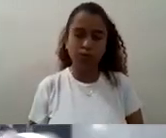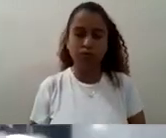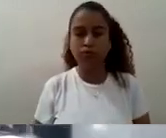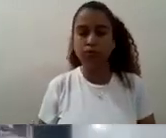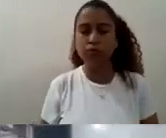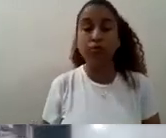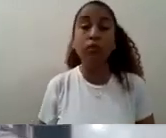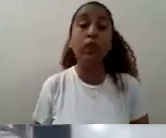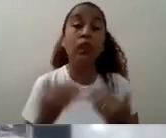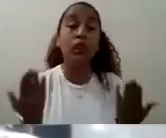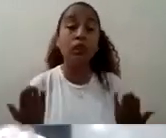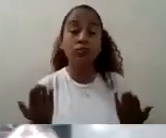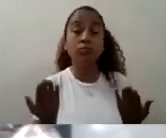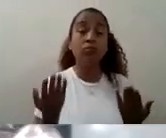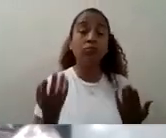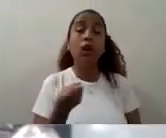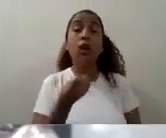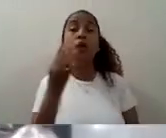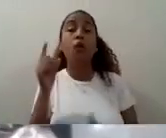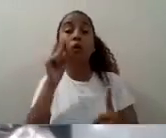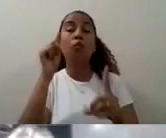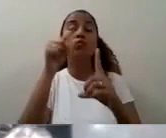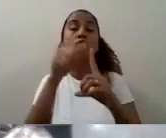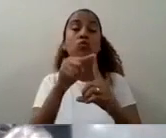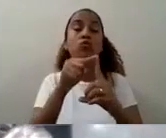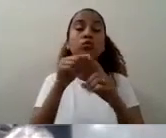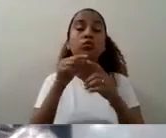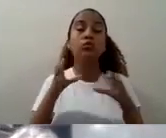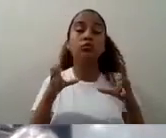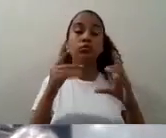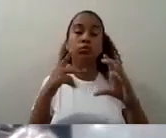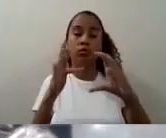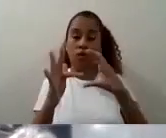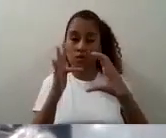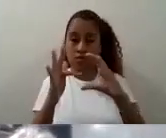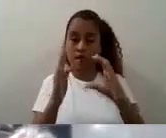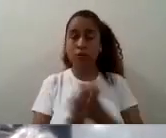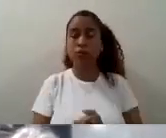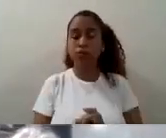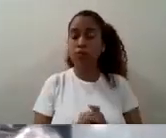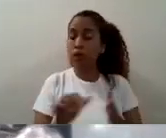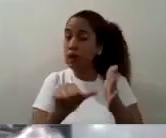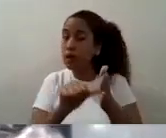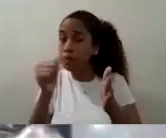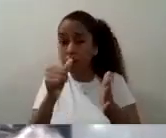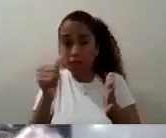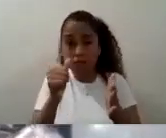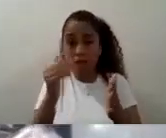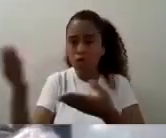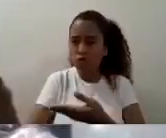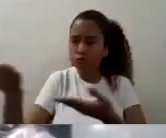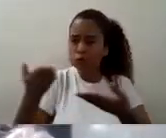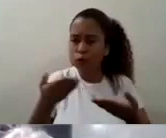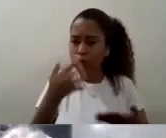Então, qual é o objetivo geral da campanha? Primeiro, convidar comunidades de fé e pessoas de boa